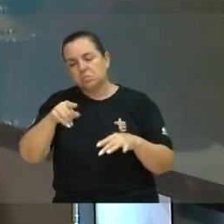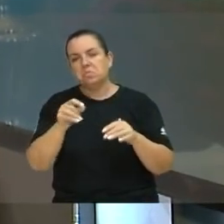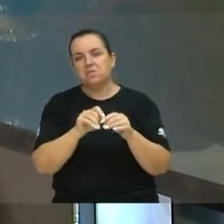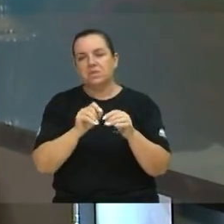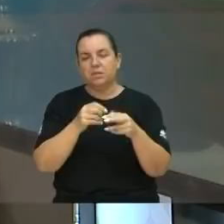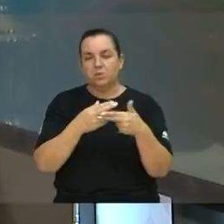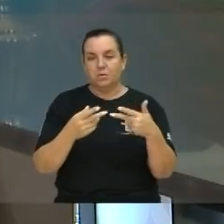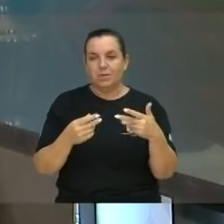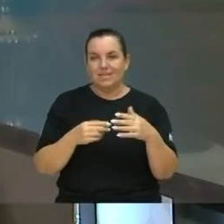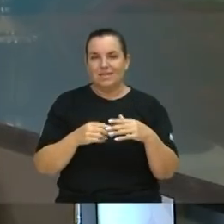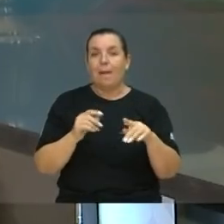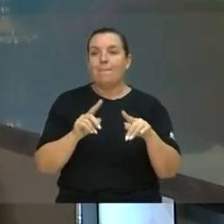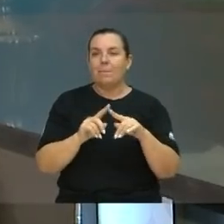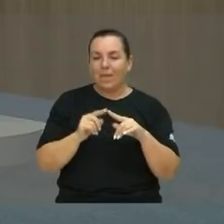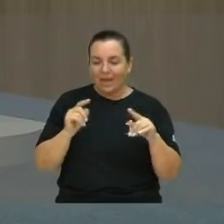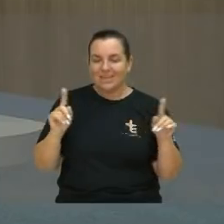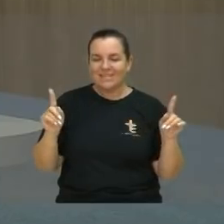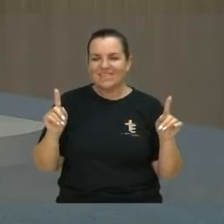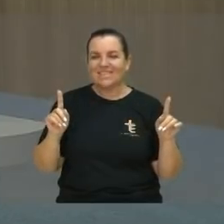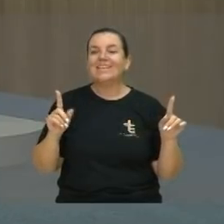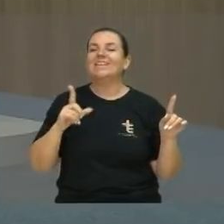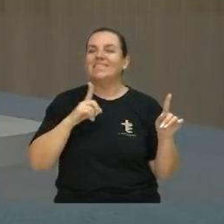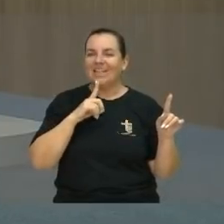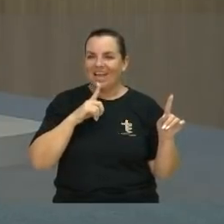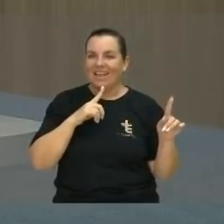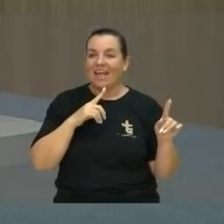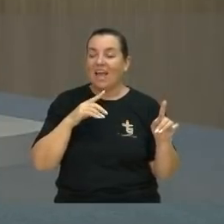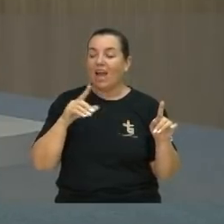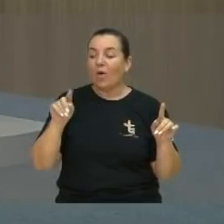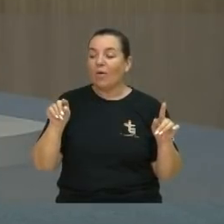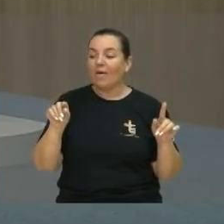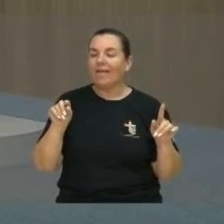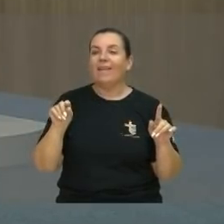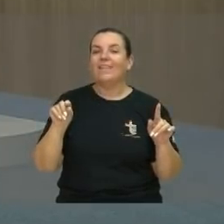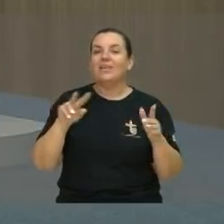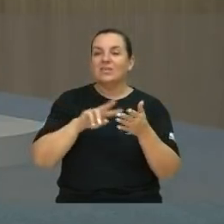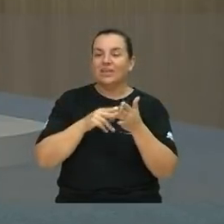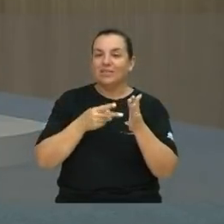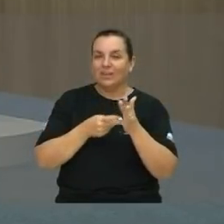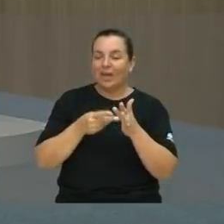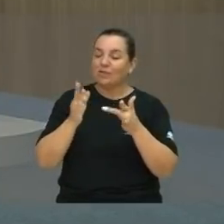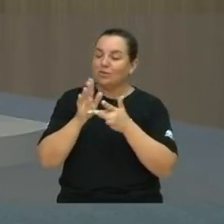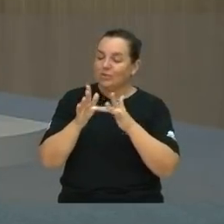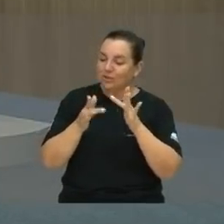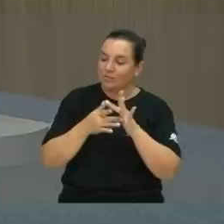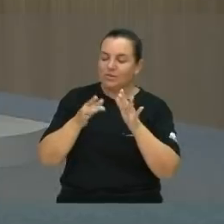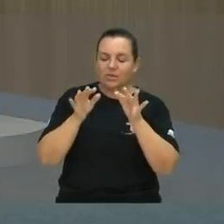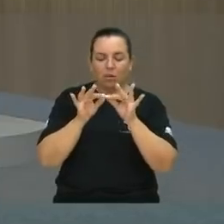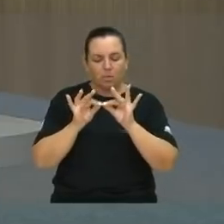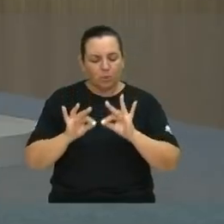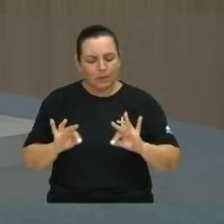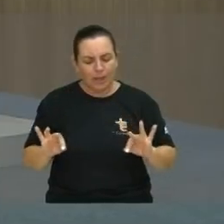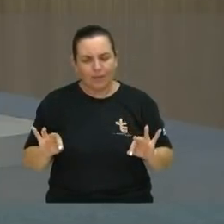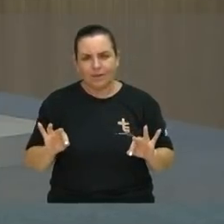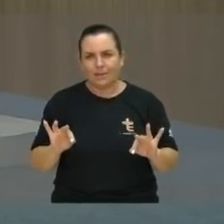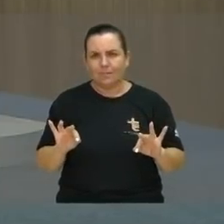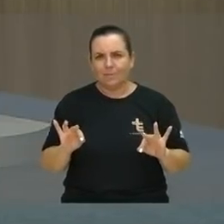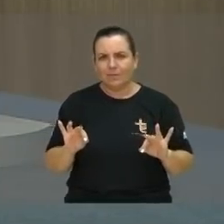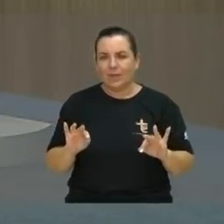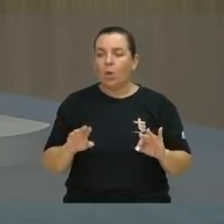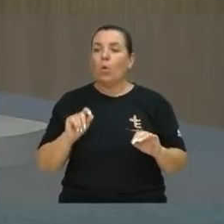dos seus então não é a diferença de grau ea igualdade